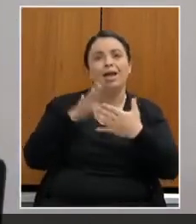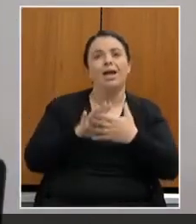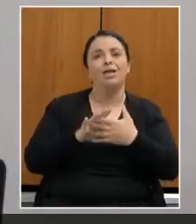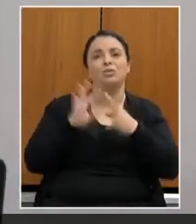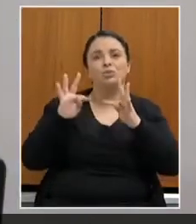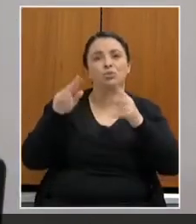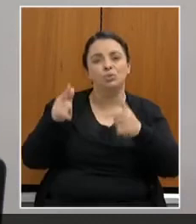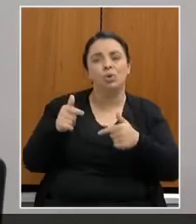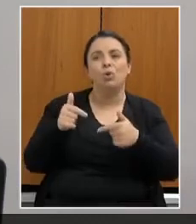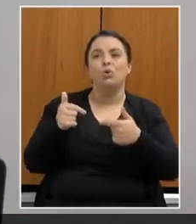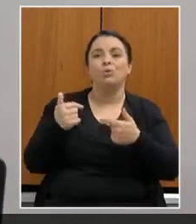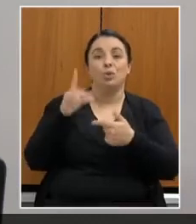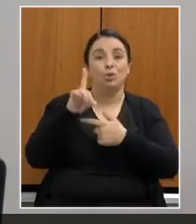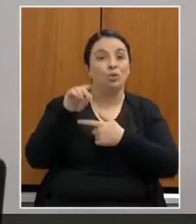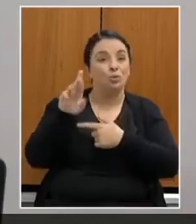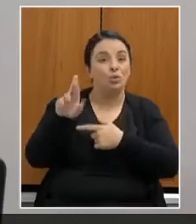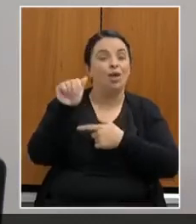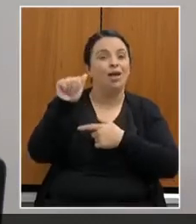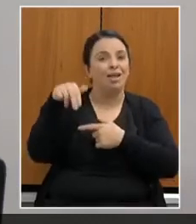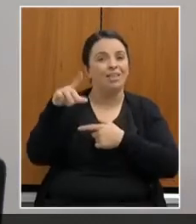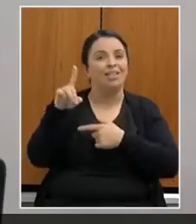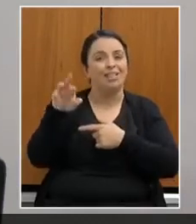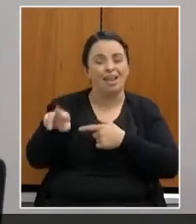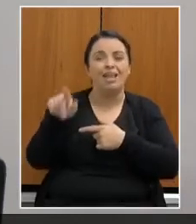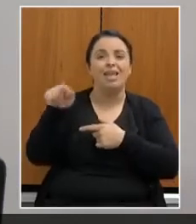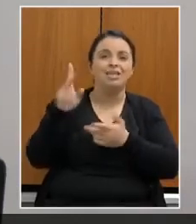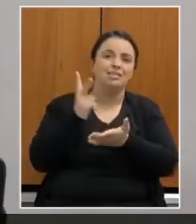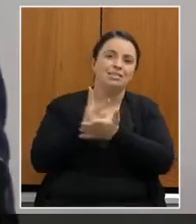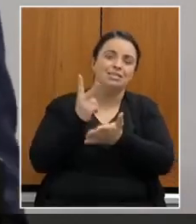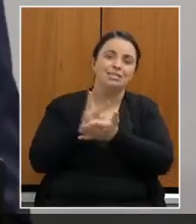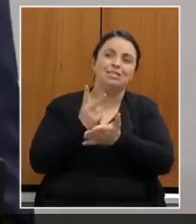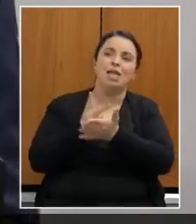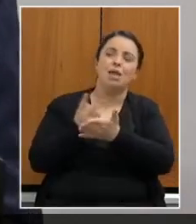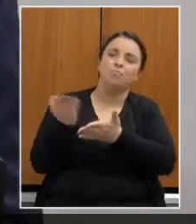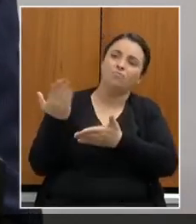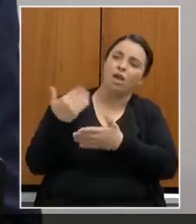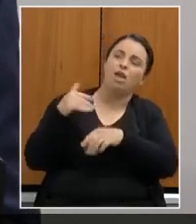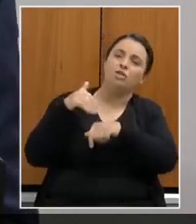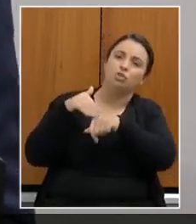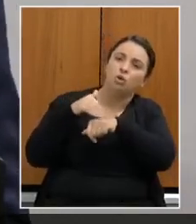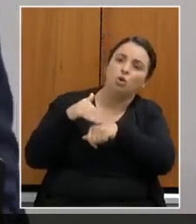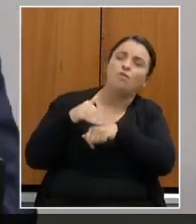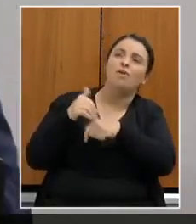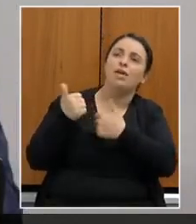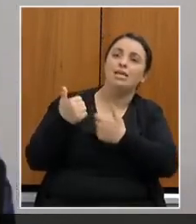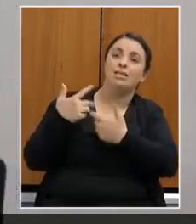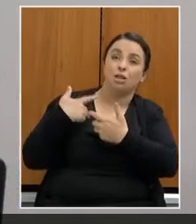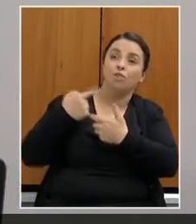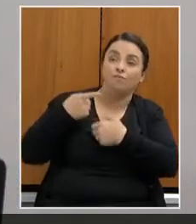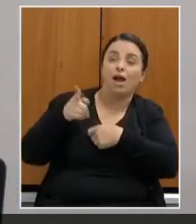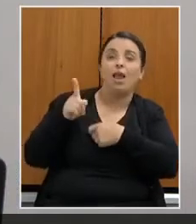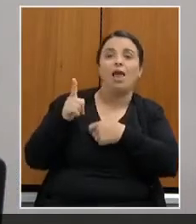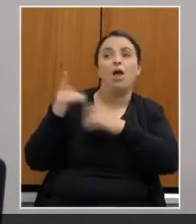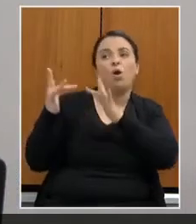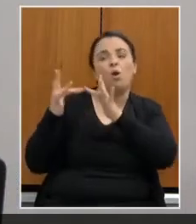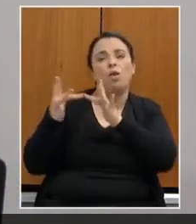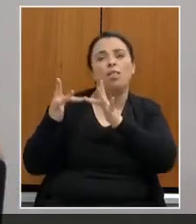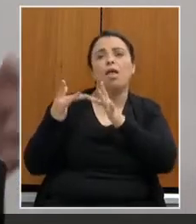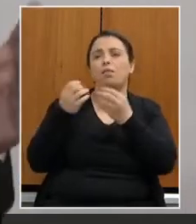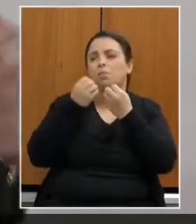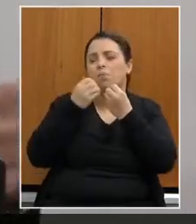nos atendido muito bem. É esse ponto de referência que nós temos lá na secretaria, esse elo de contato,